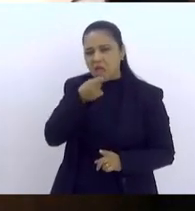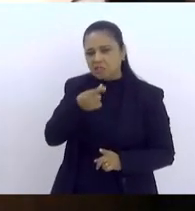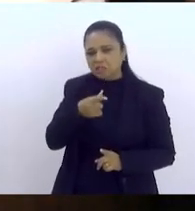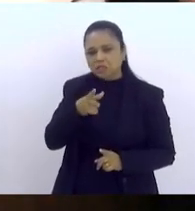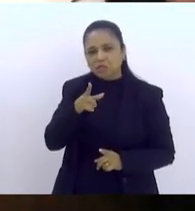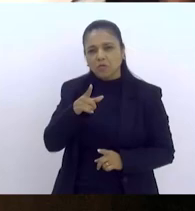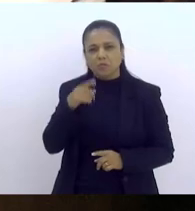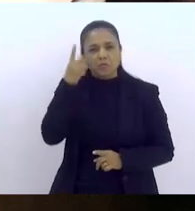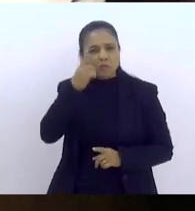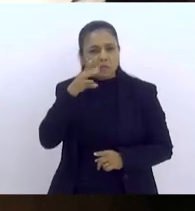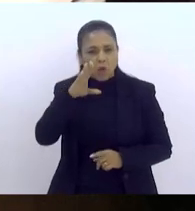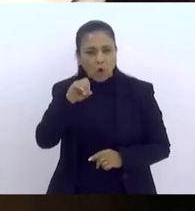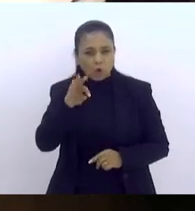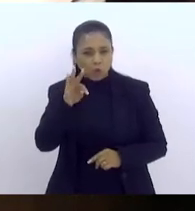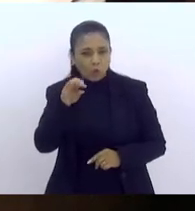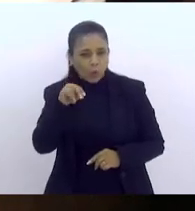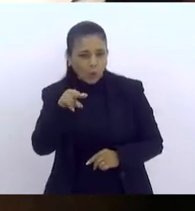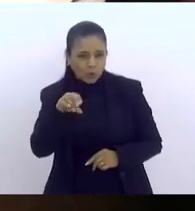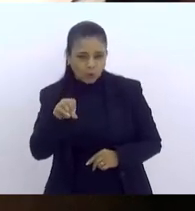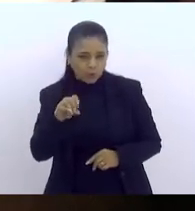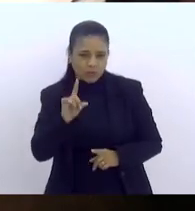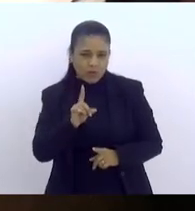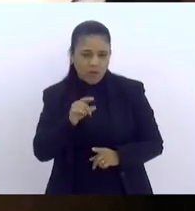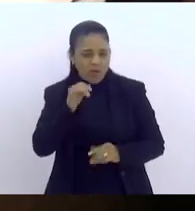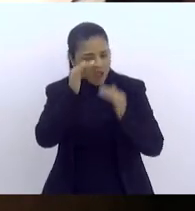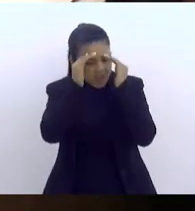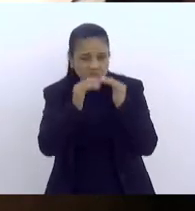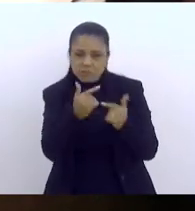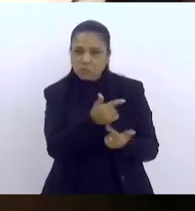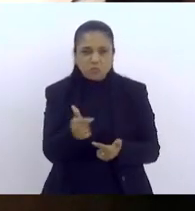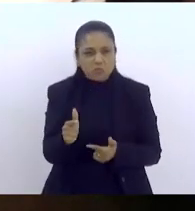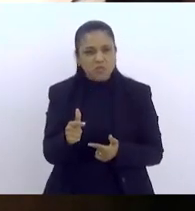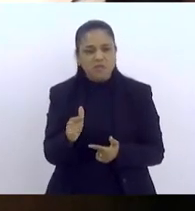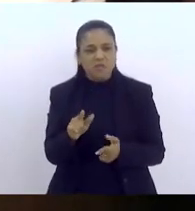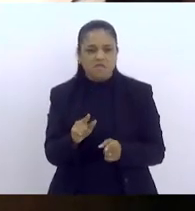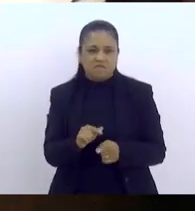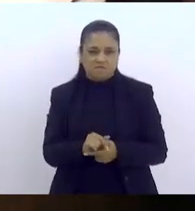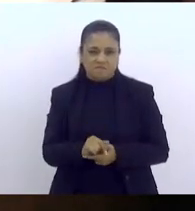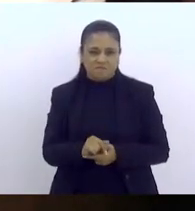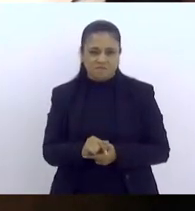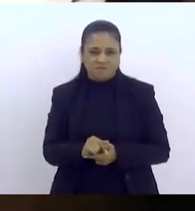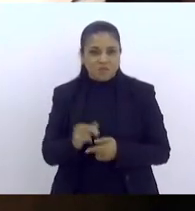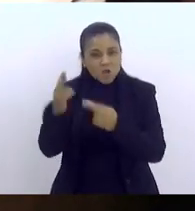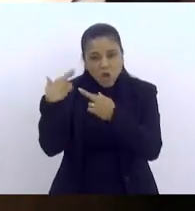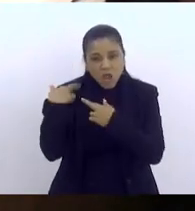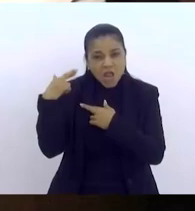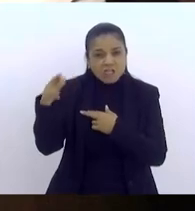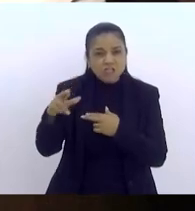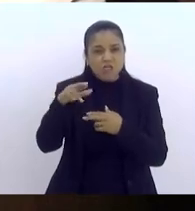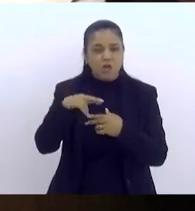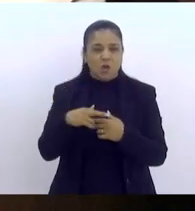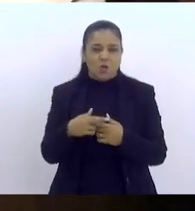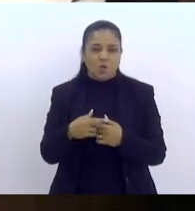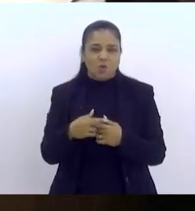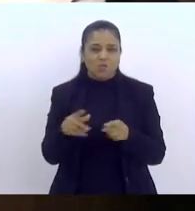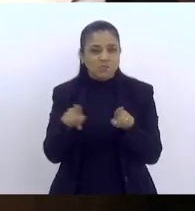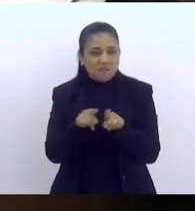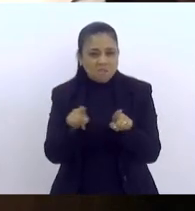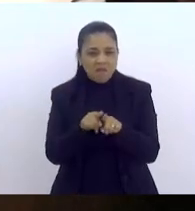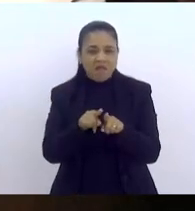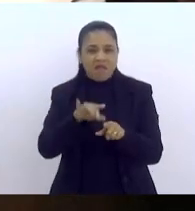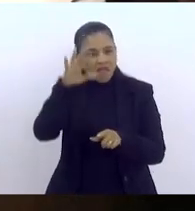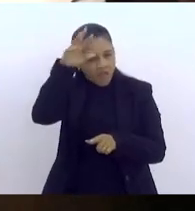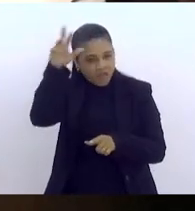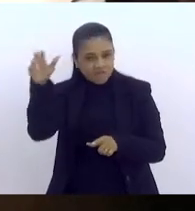Ottoni, que por si só já é um desrespeito, mas é uma galhofa também com as religiões de matrizes africanas. Botando o